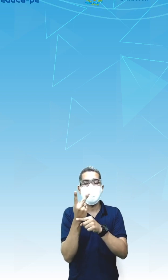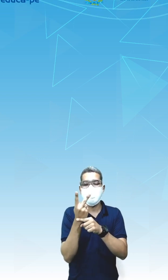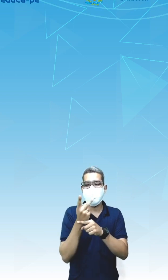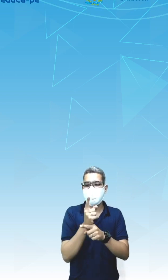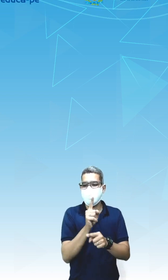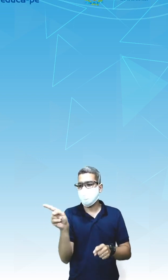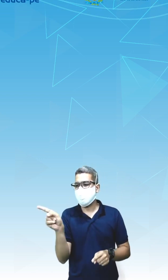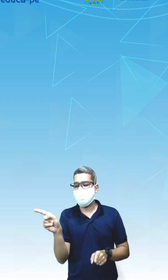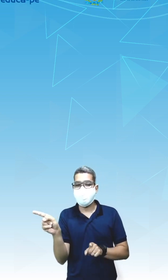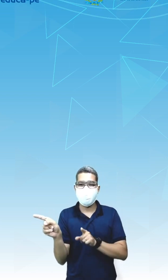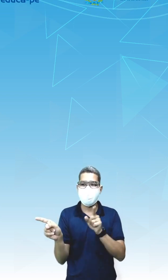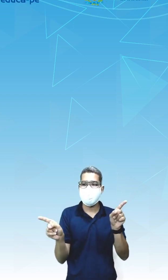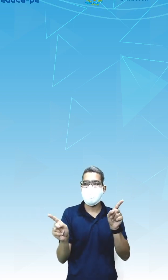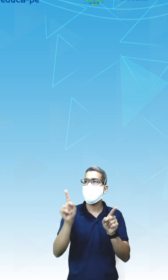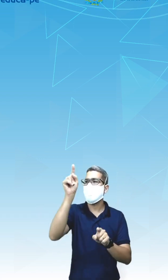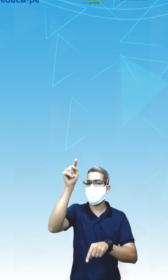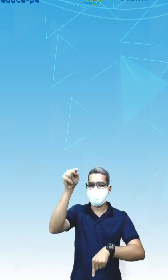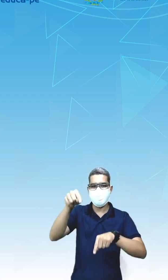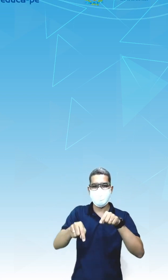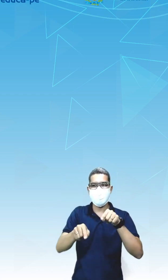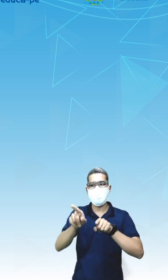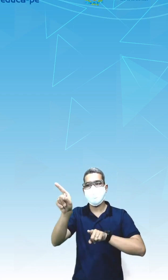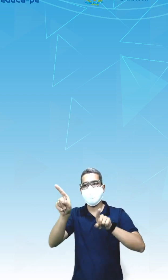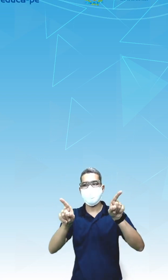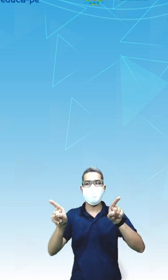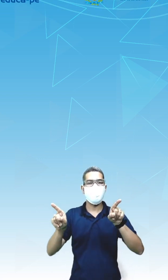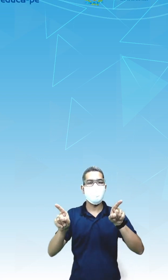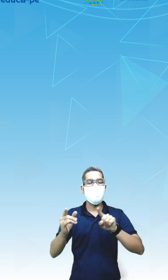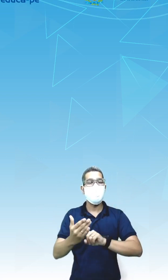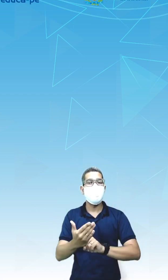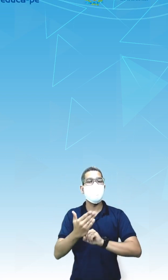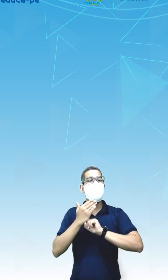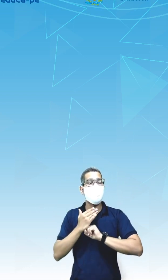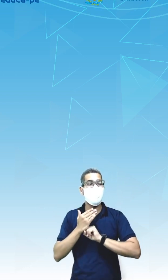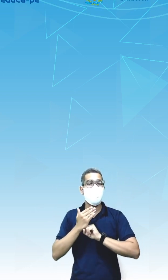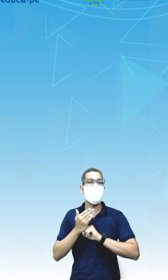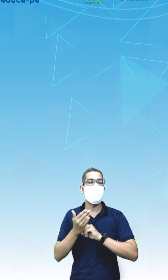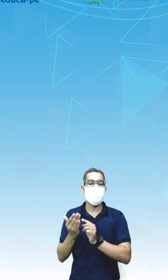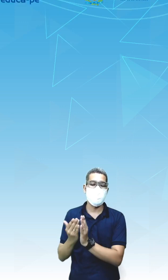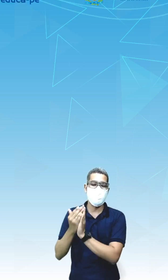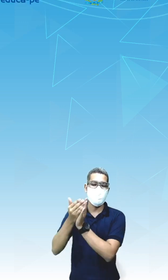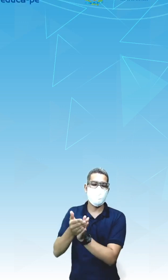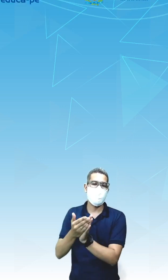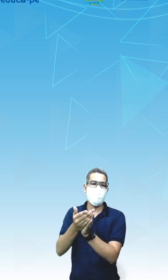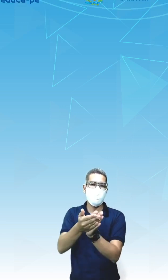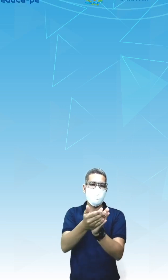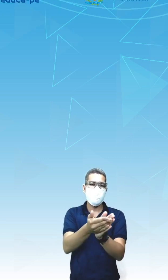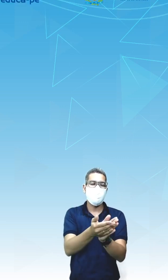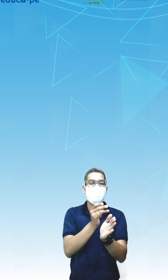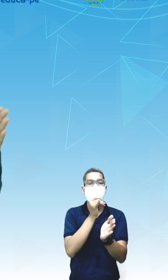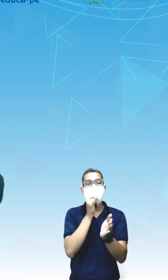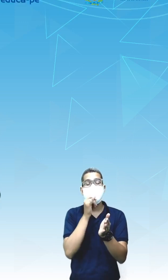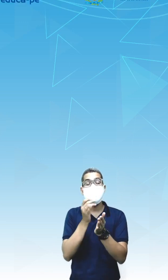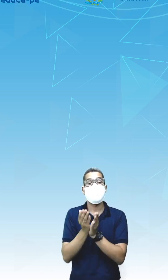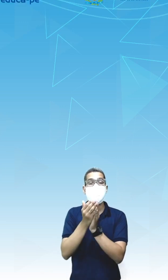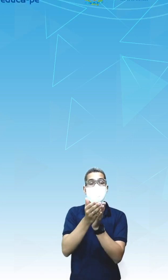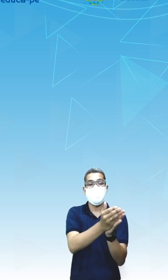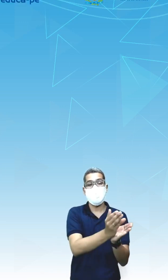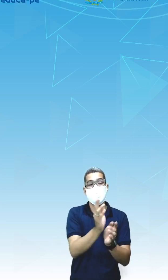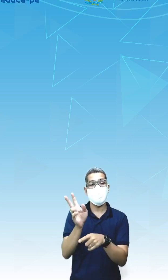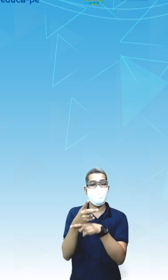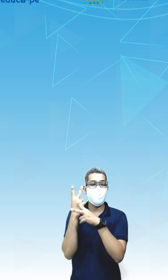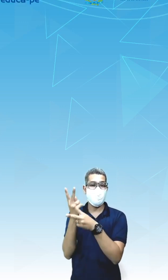e traçar estratégia para a navegação. De onde o vento vem? Como é que eu vou poder navegar? Se aqui